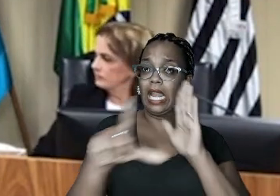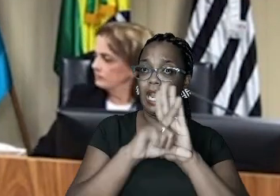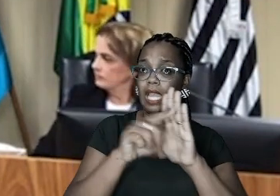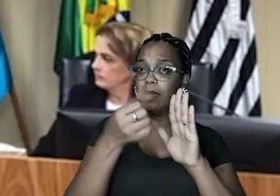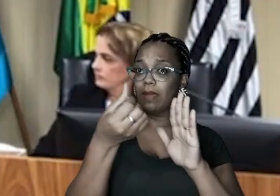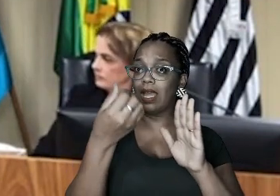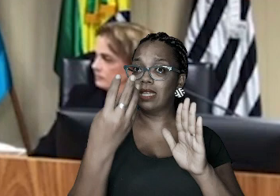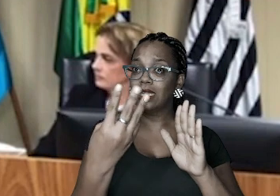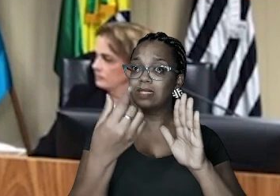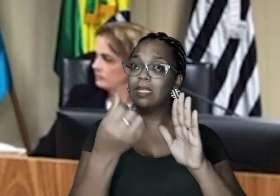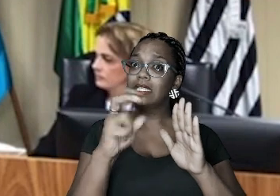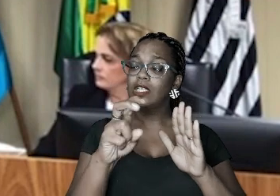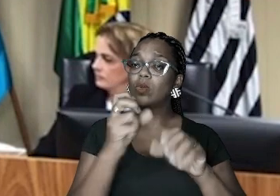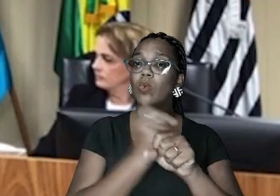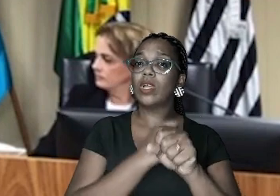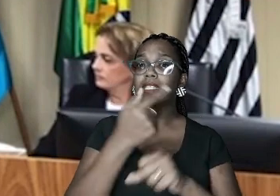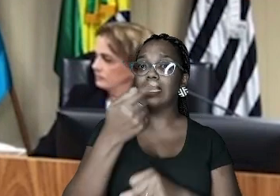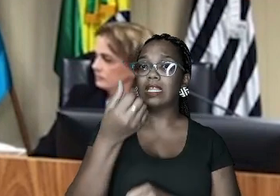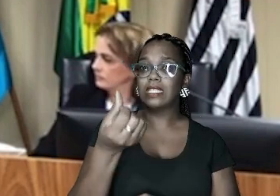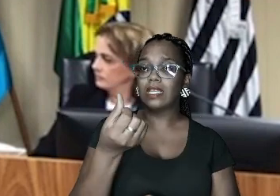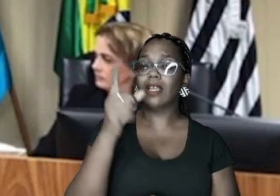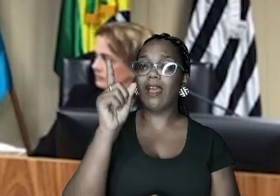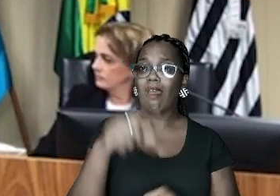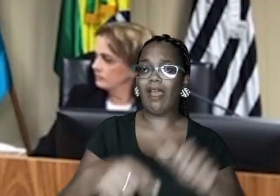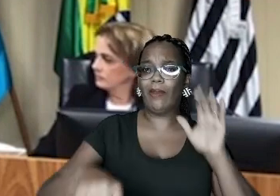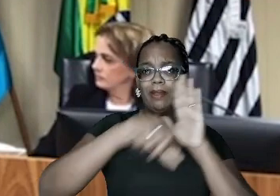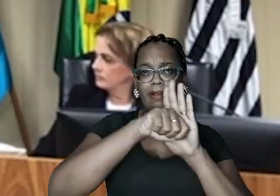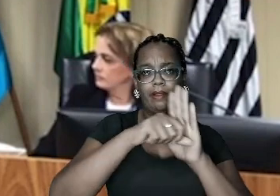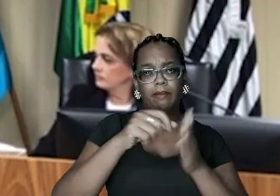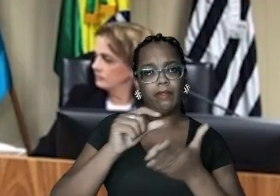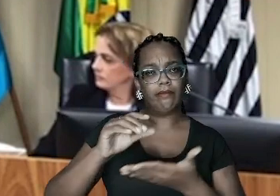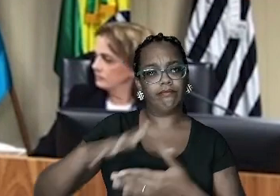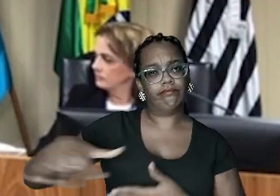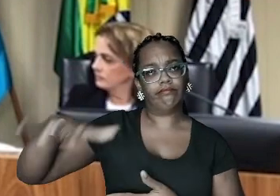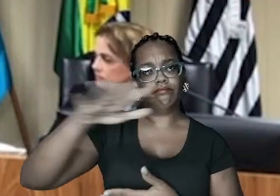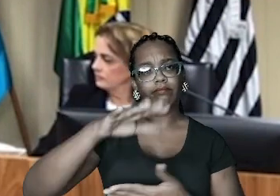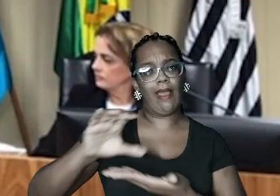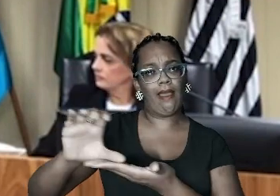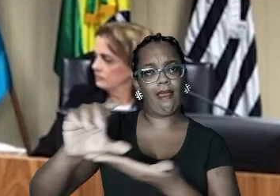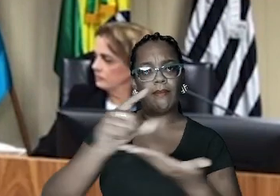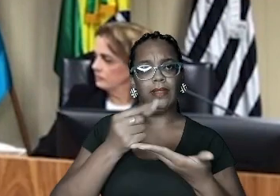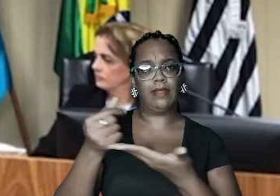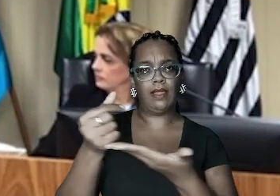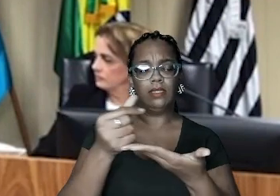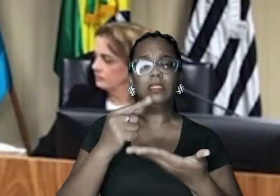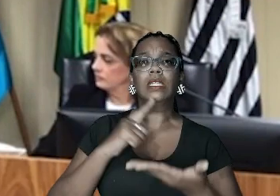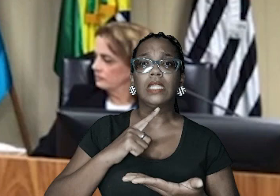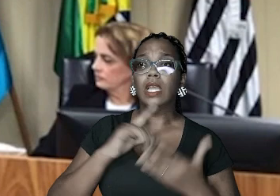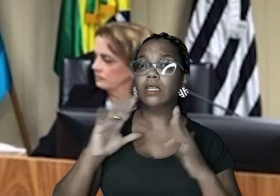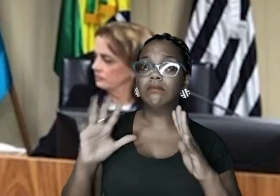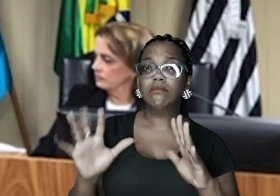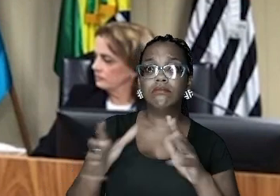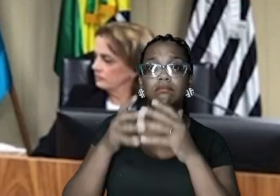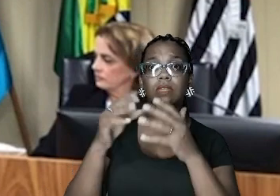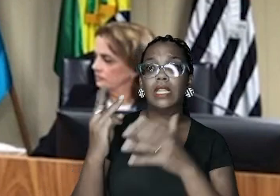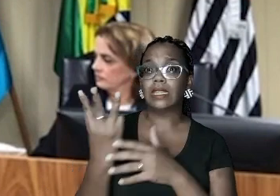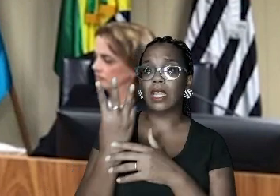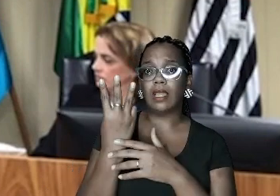de atuação indevida no âmbito de mercado de capitais a ponto de todas as partes dos três envolvidos